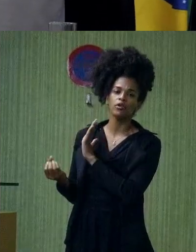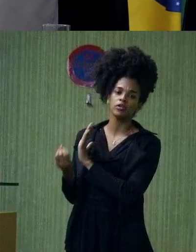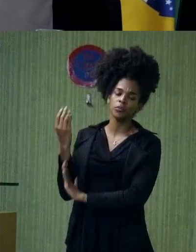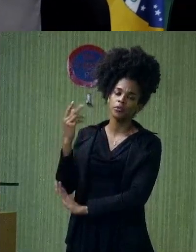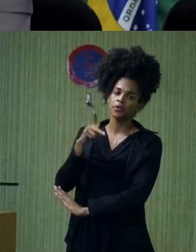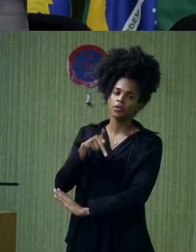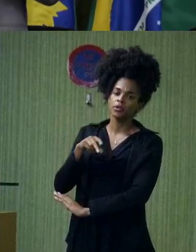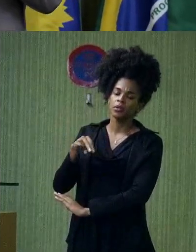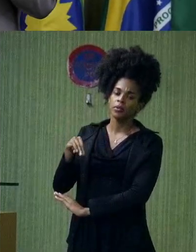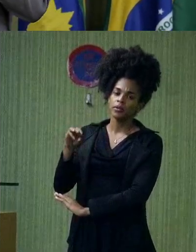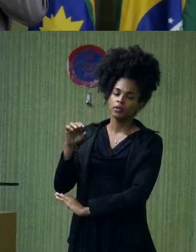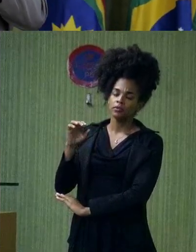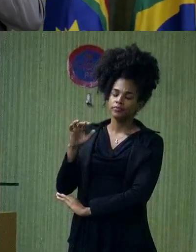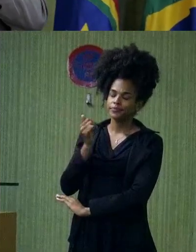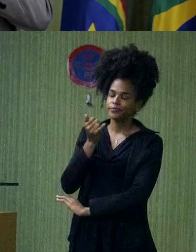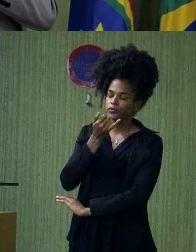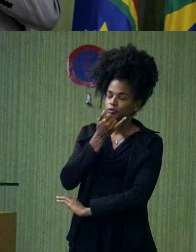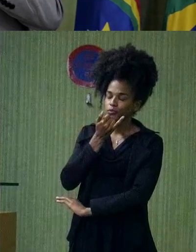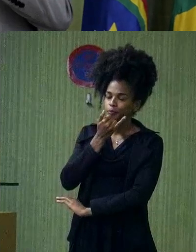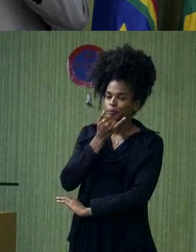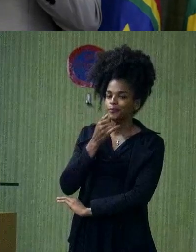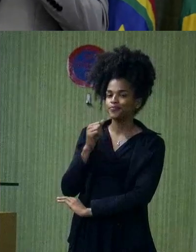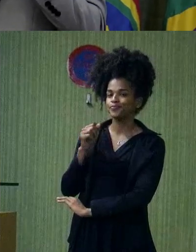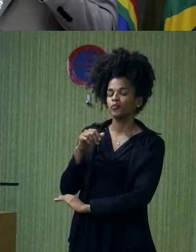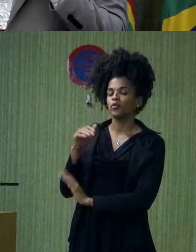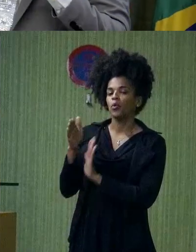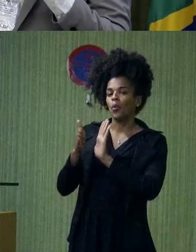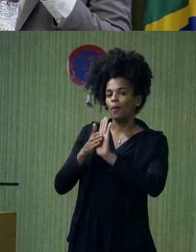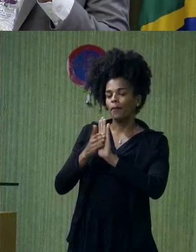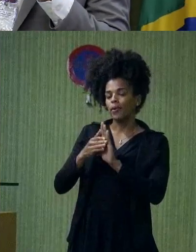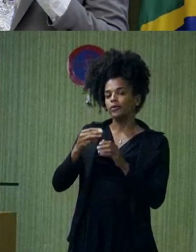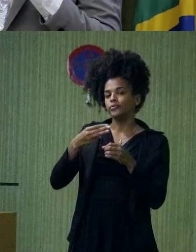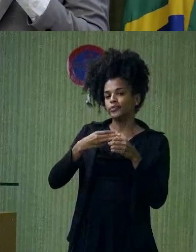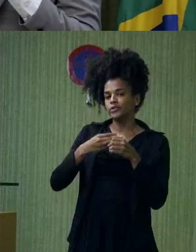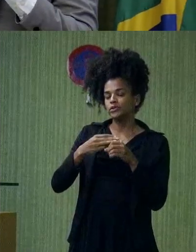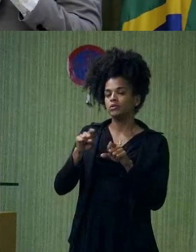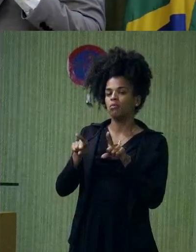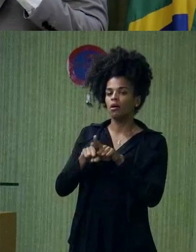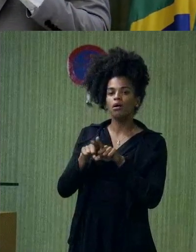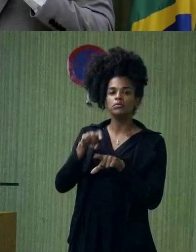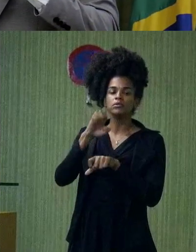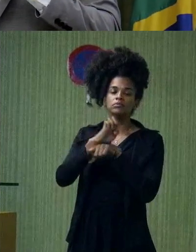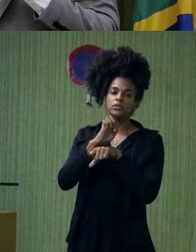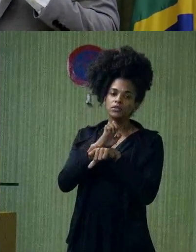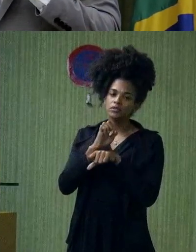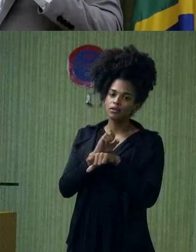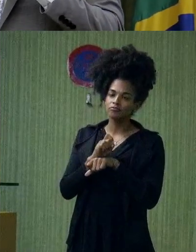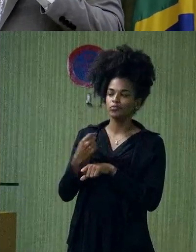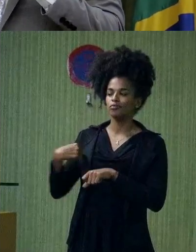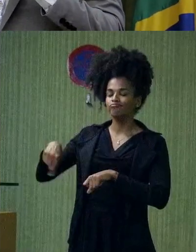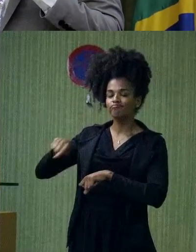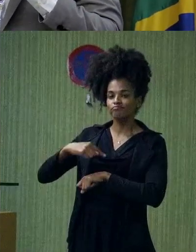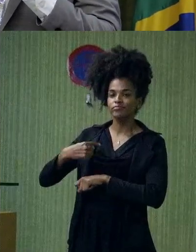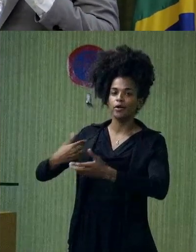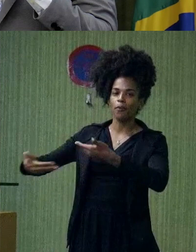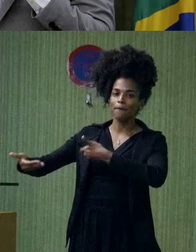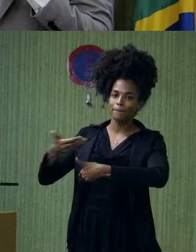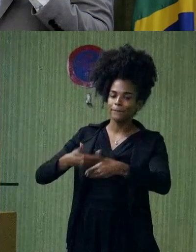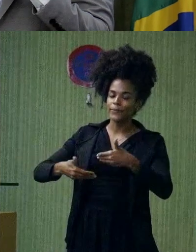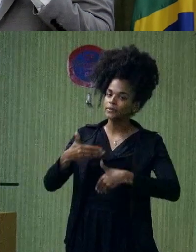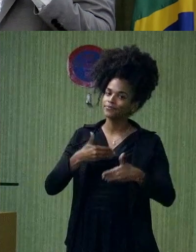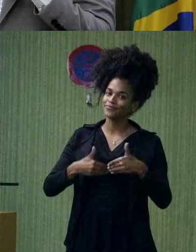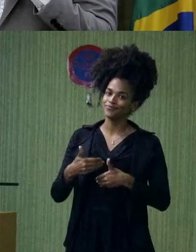Municipal de Educação e do Estadual a gente esteja presente né e para que a gente verifique